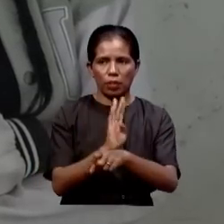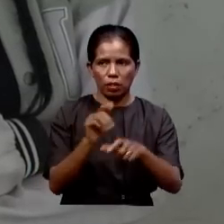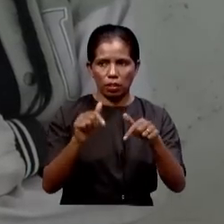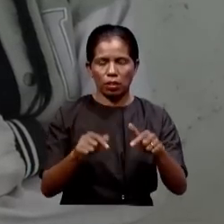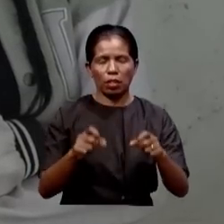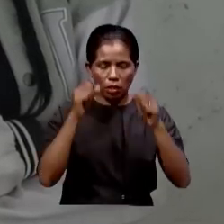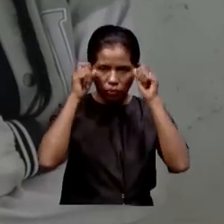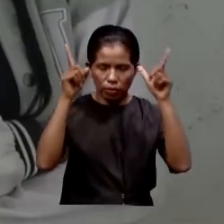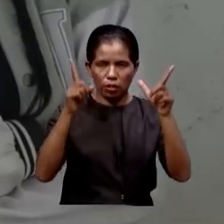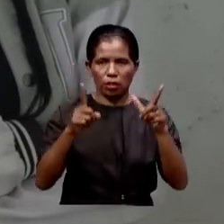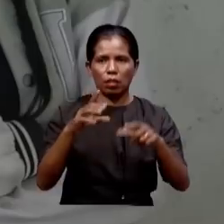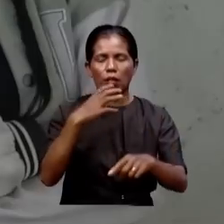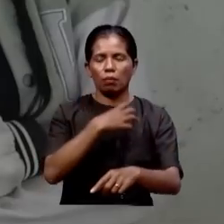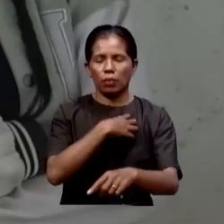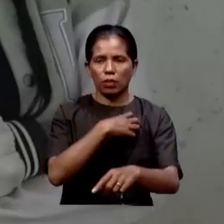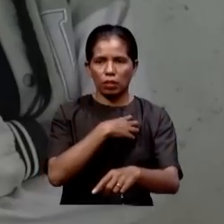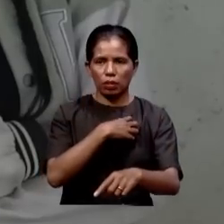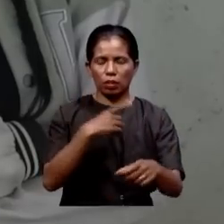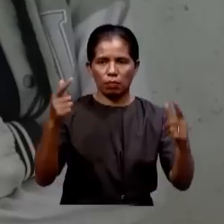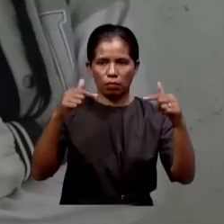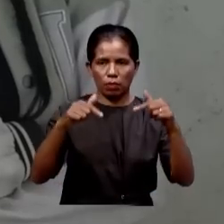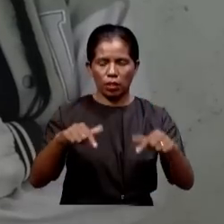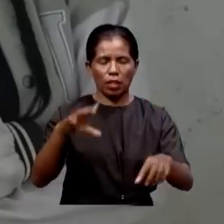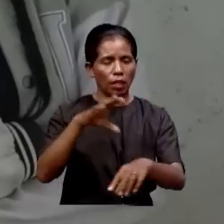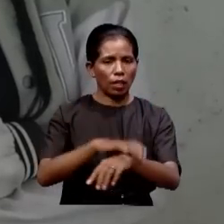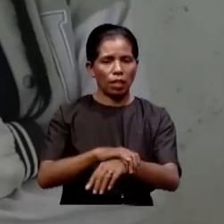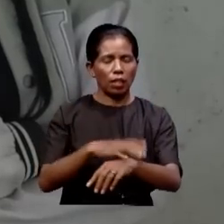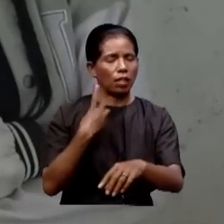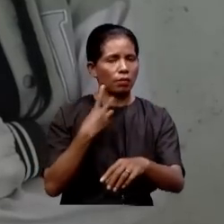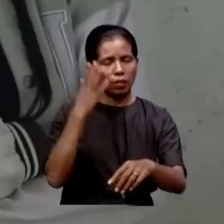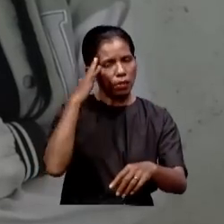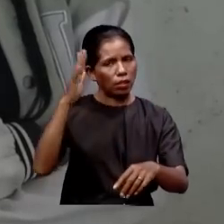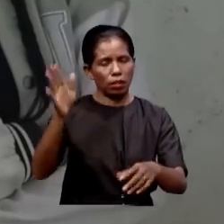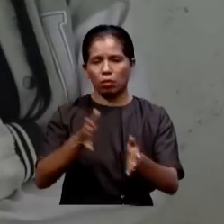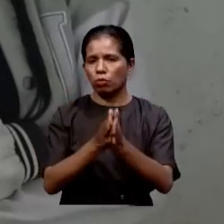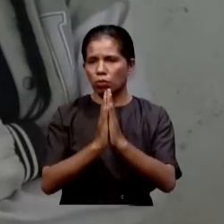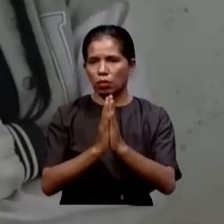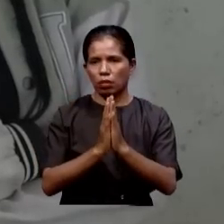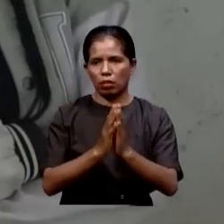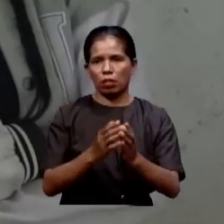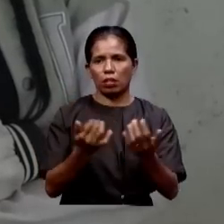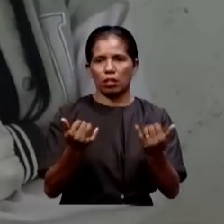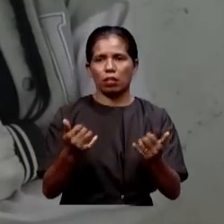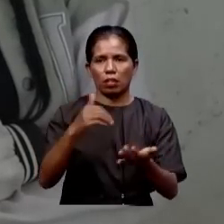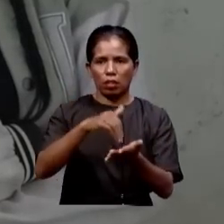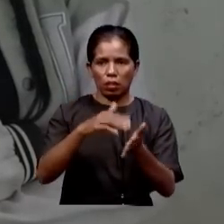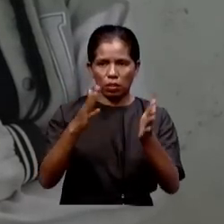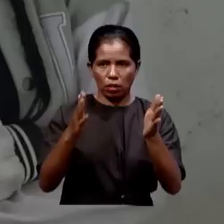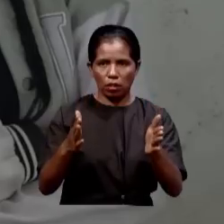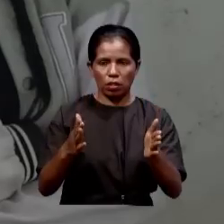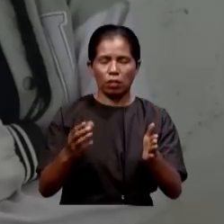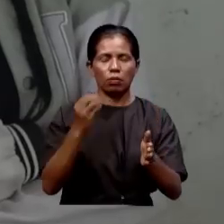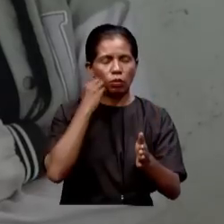de repente, be polícia toma aí greve que tá me a meus latem la husutang pois termaso que nekan ali estudante sira ele kutuk ne